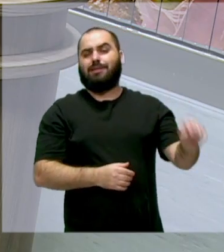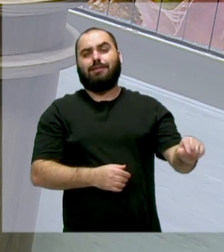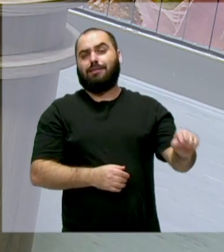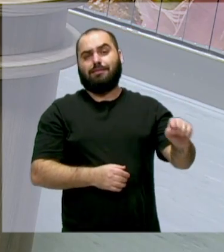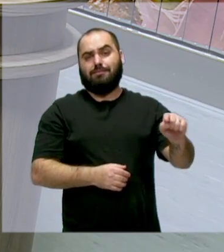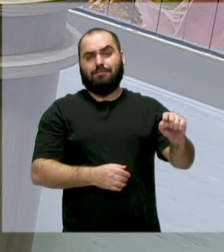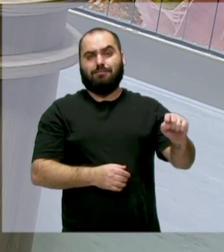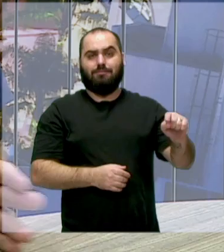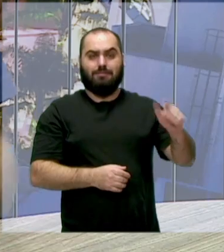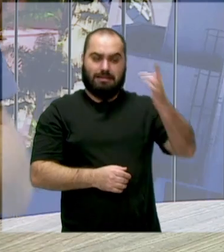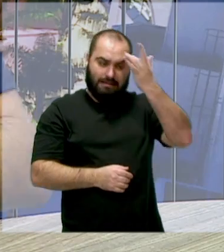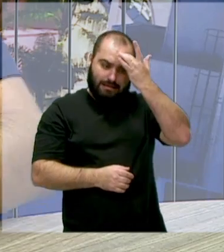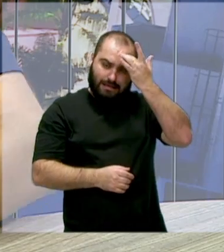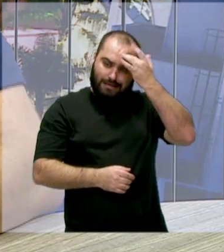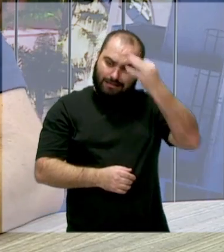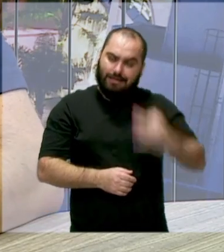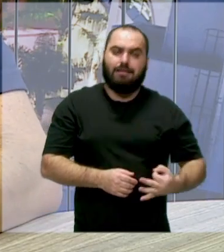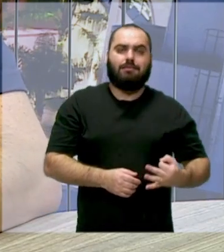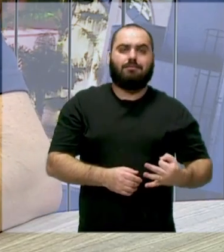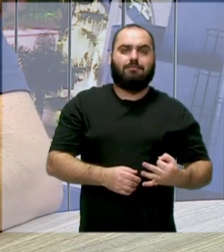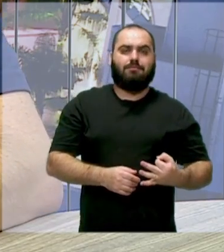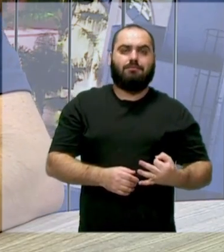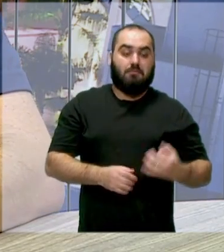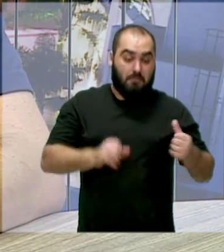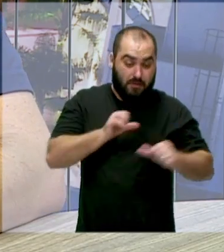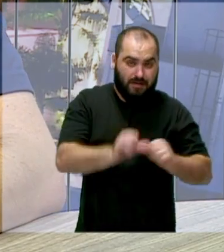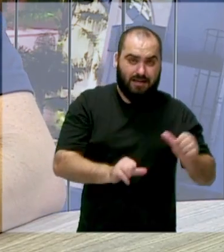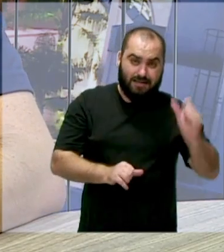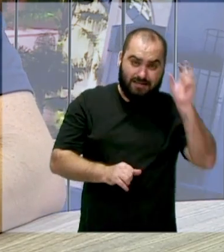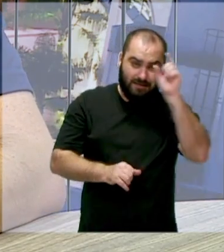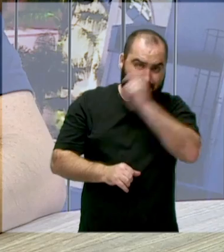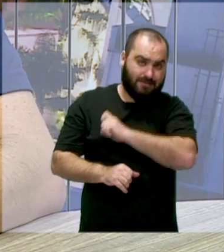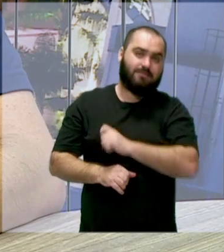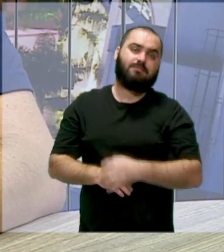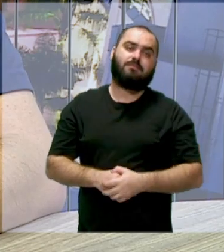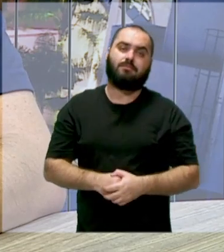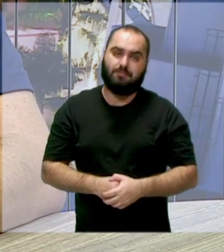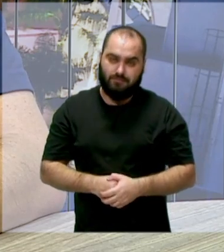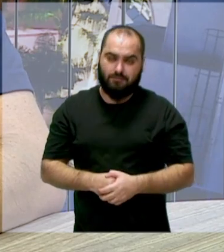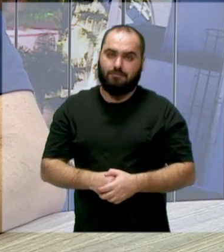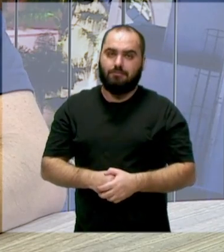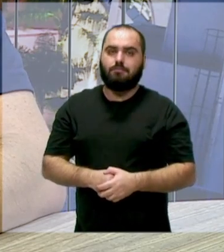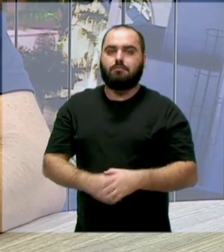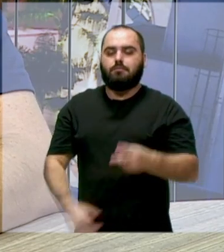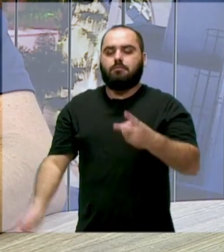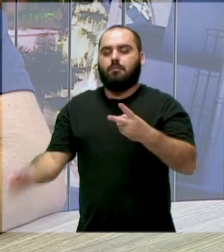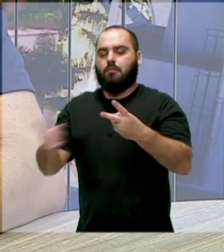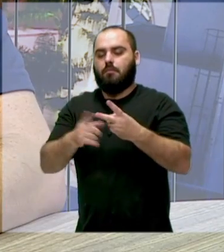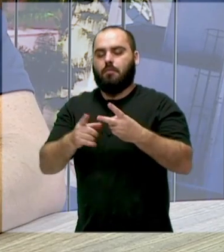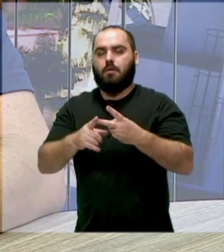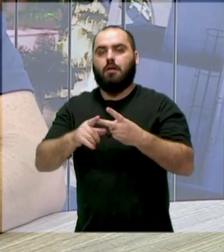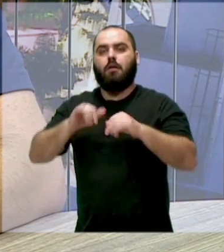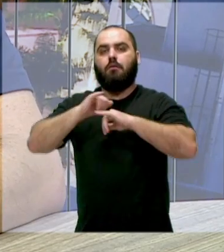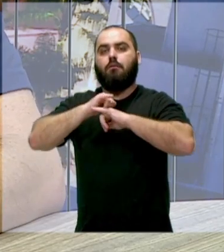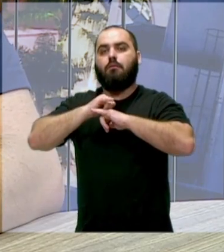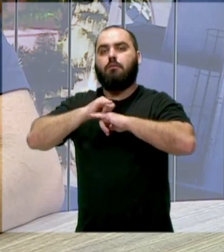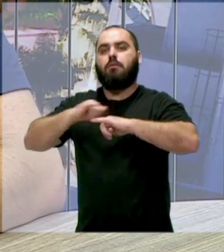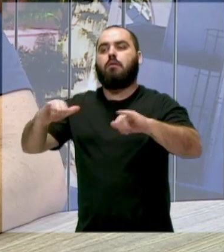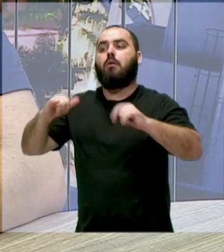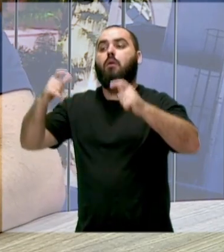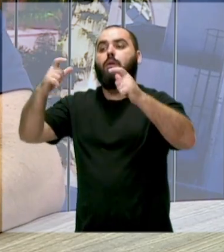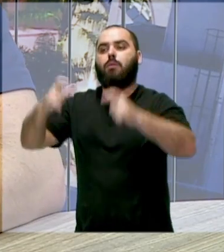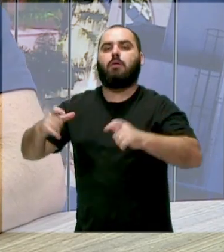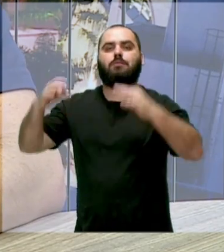difícil. E a segunda é repassar as informações. E cada município tem um local de